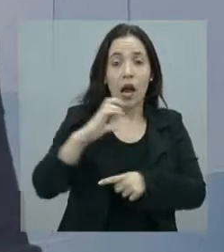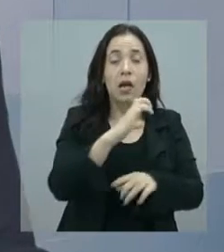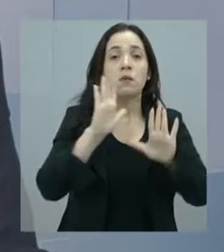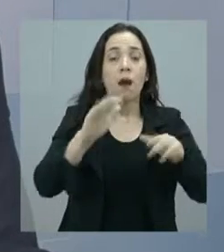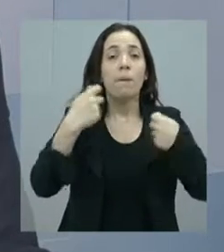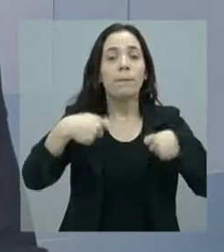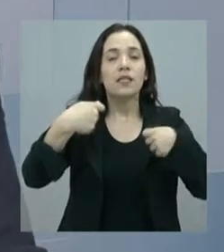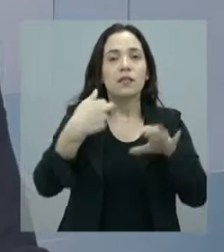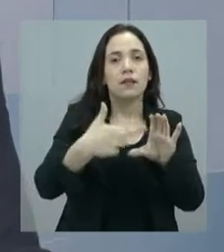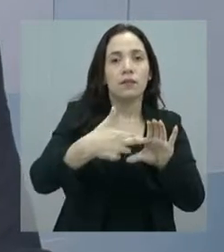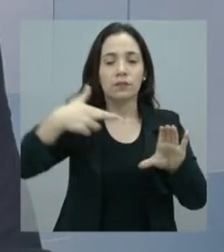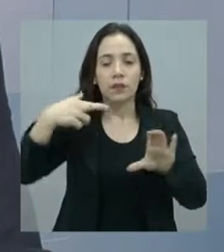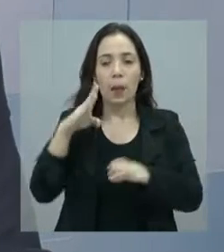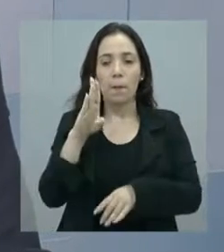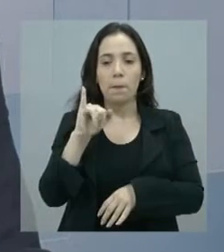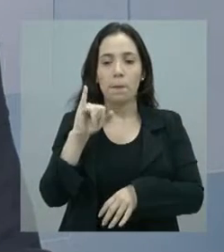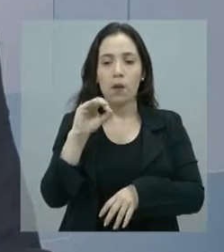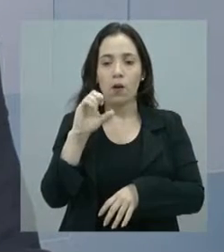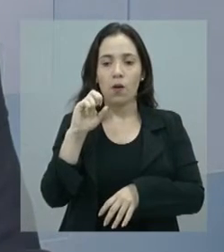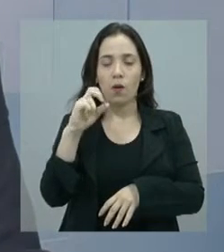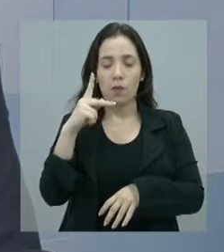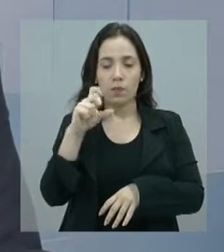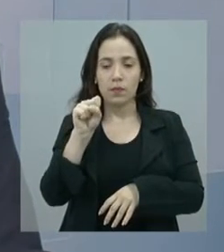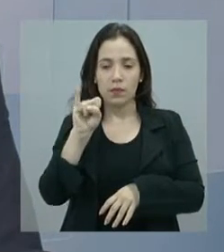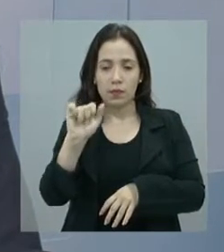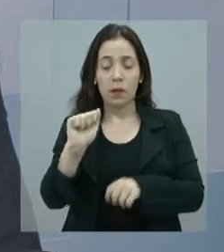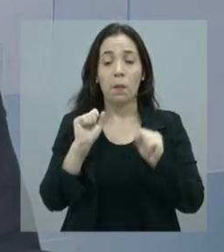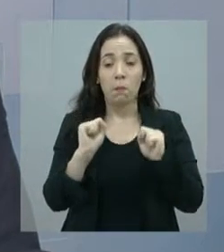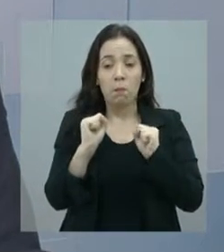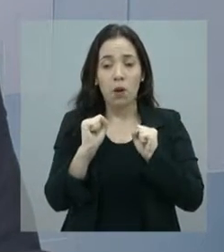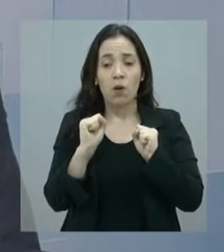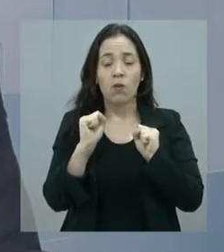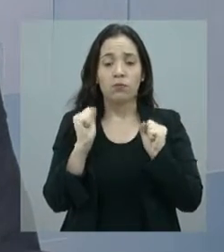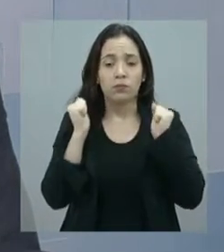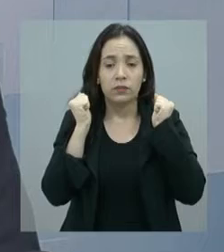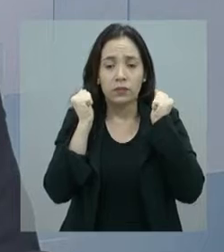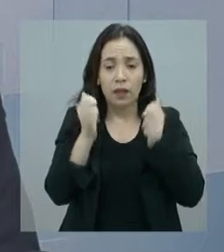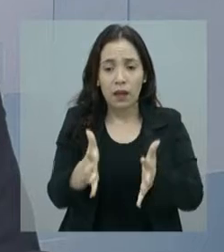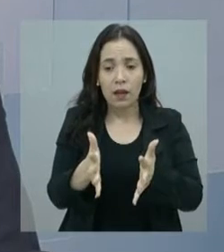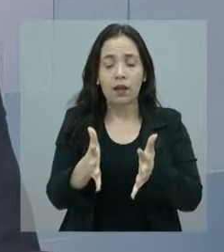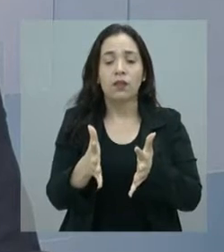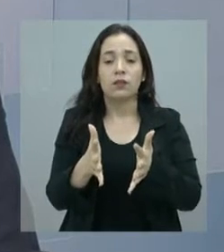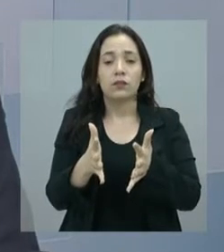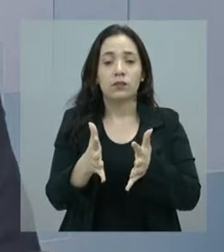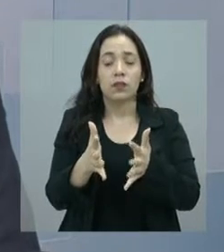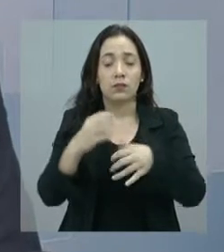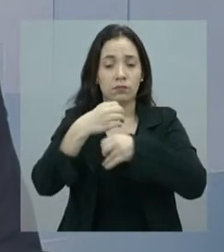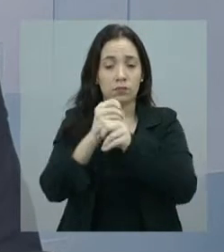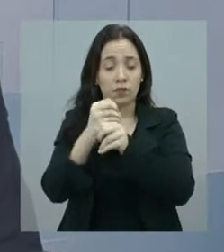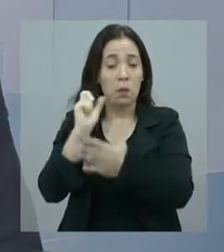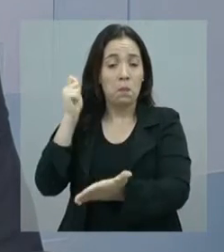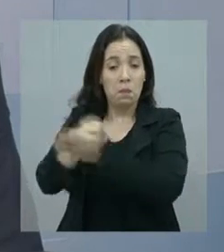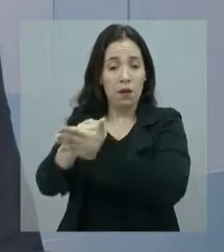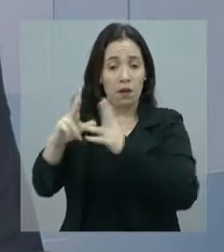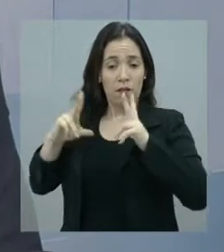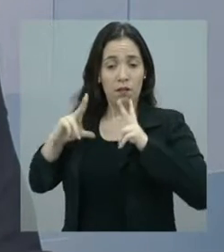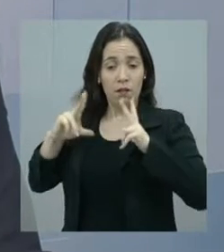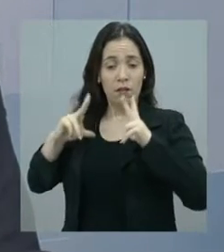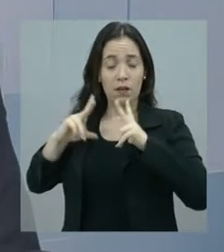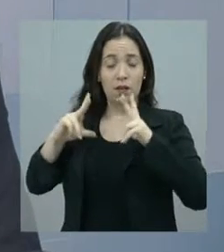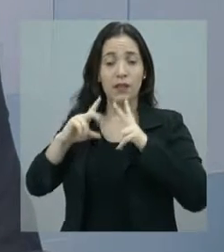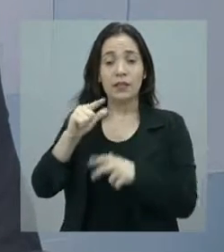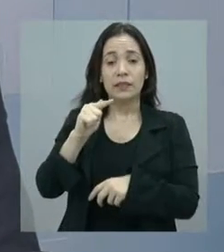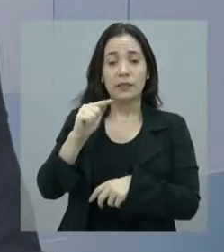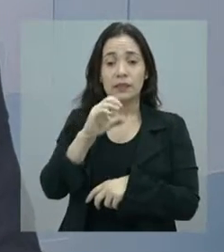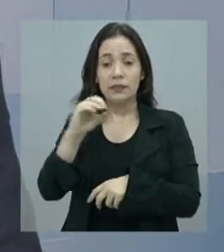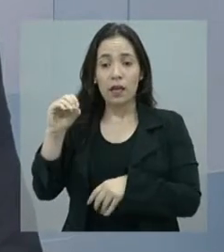pagar uma biópsia. A biópsia pode custar, incluindo o estudo da histologia e da imunossoquímica, pode custar de